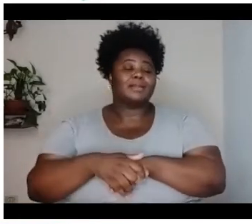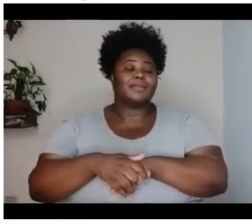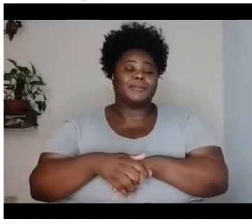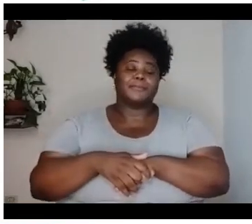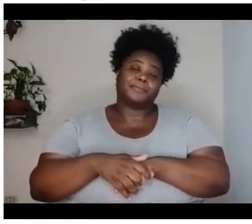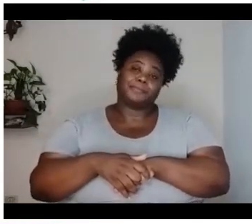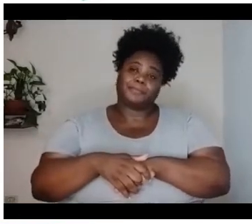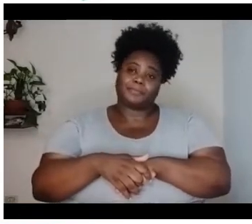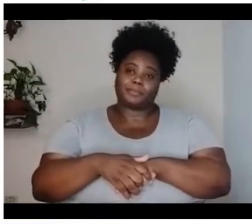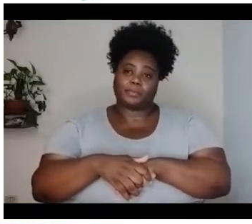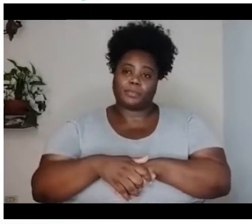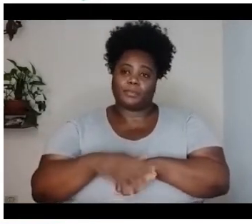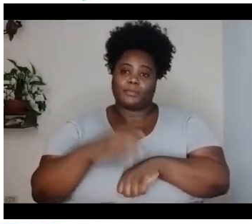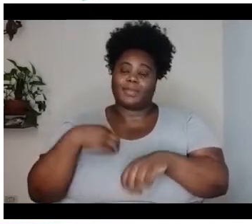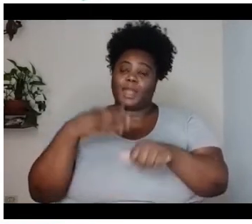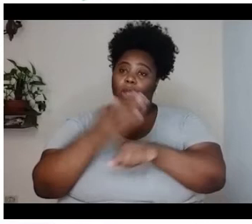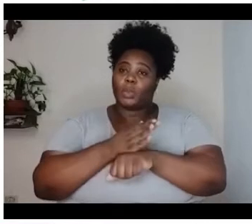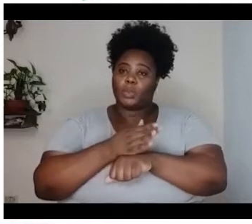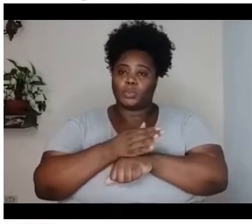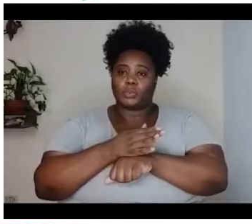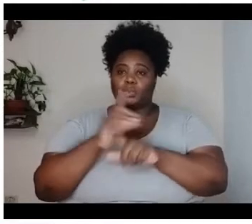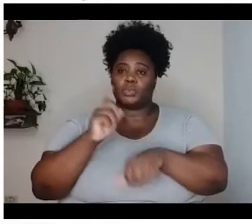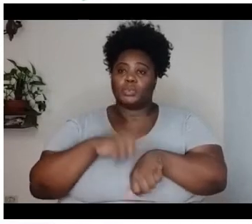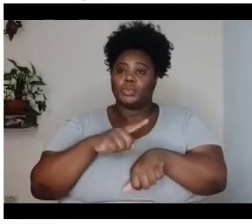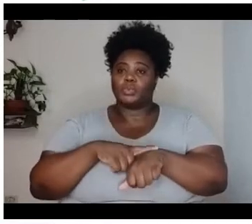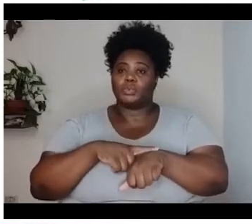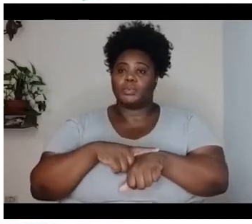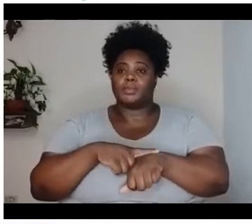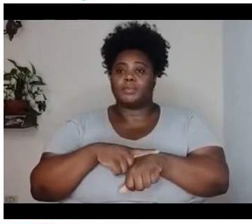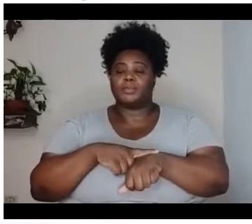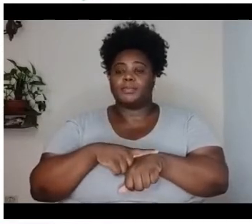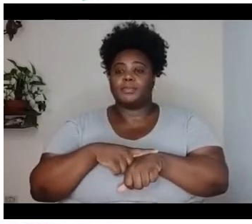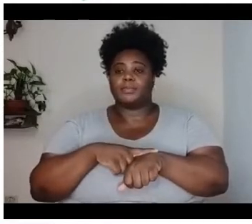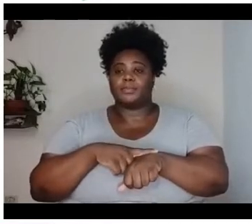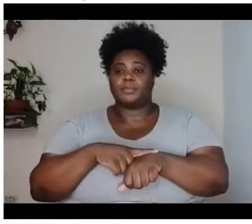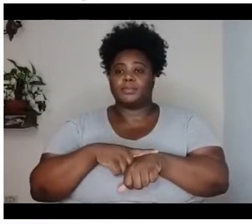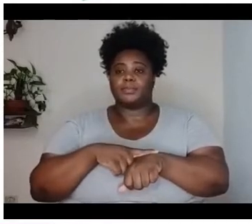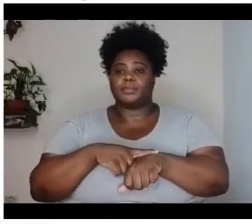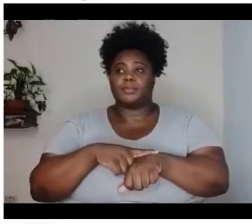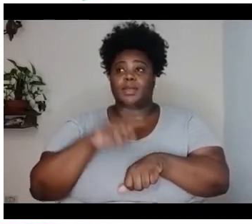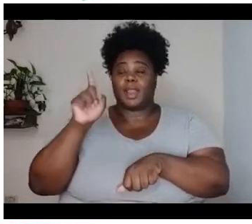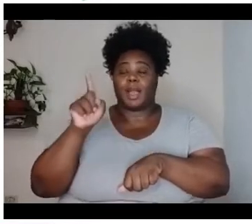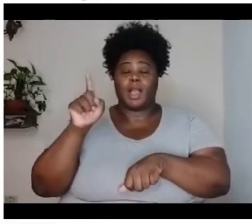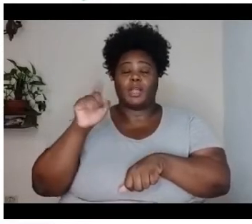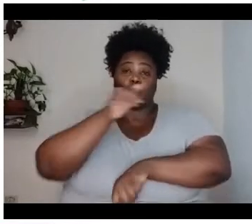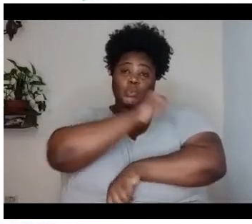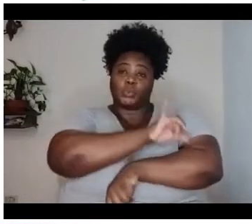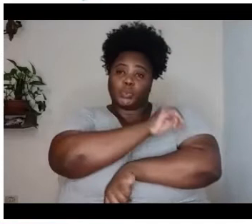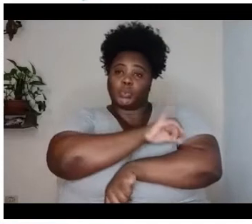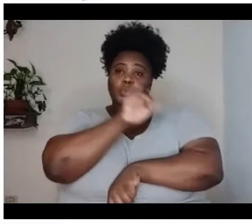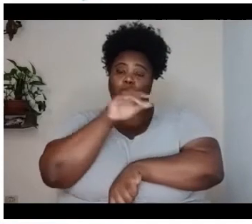um momento muito assim, legal sobre isso foi em Caxias, né, lá no Rio Grande do